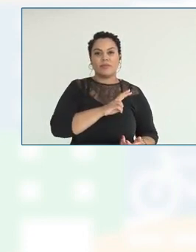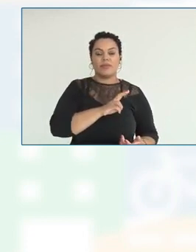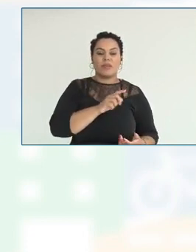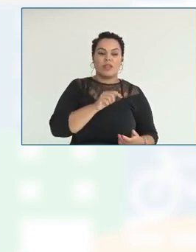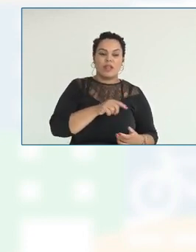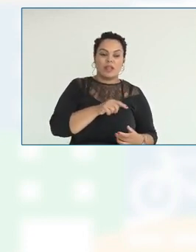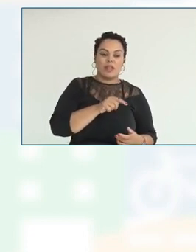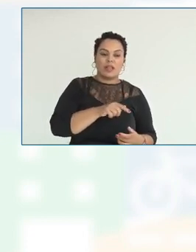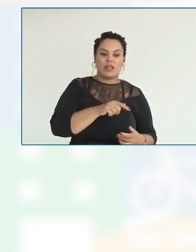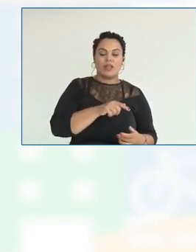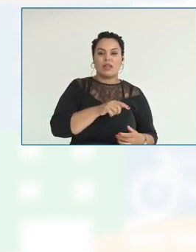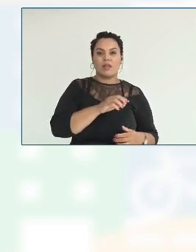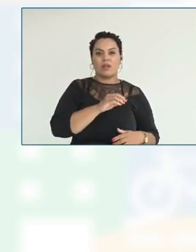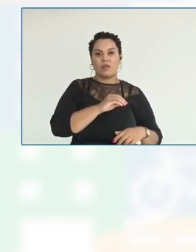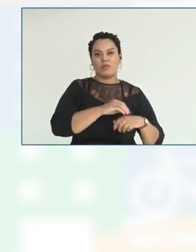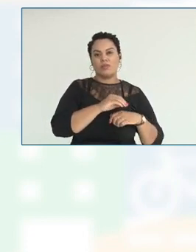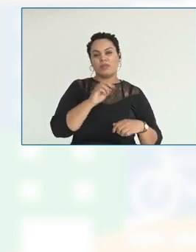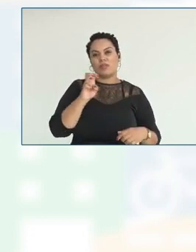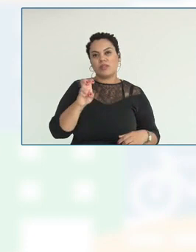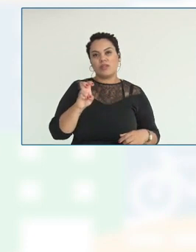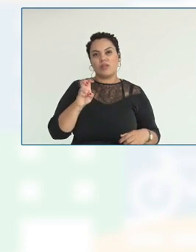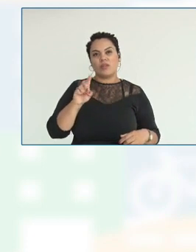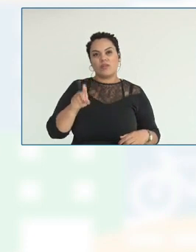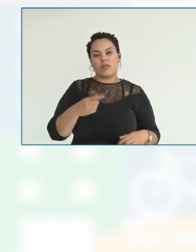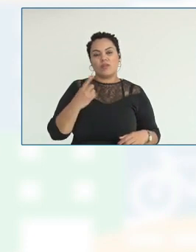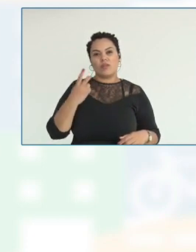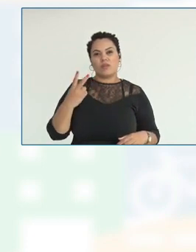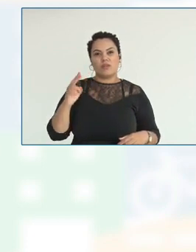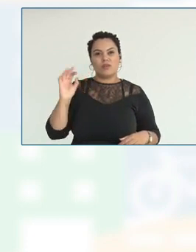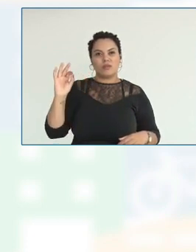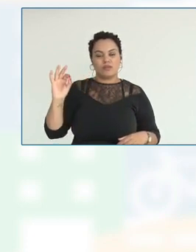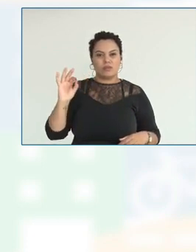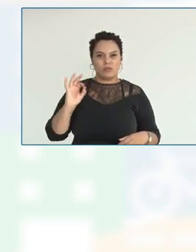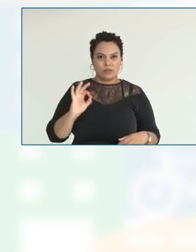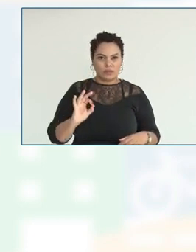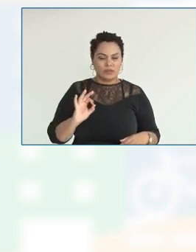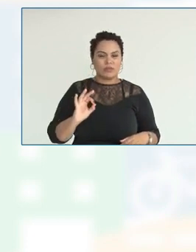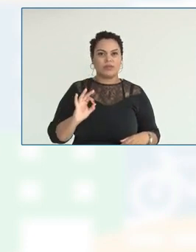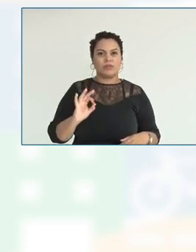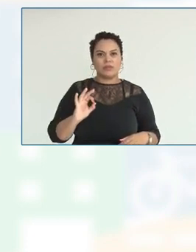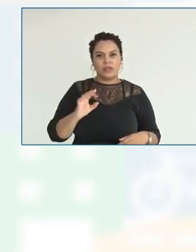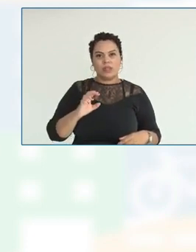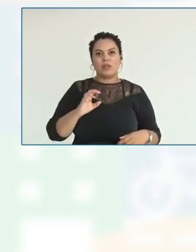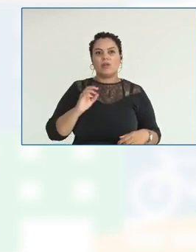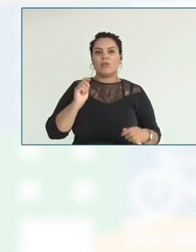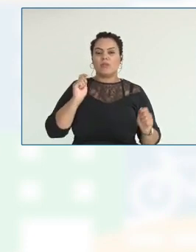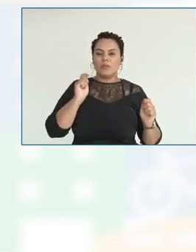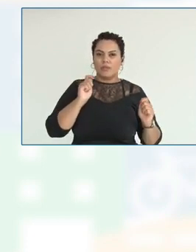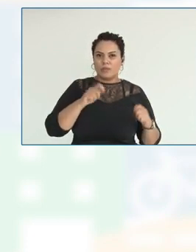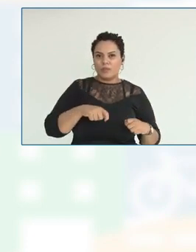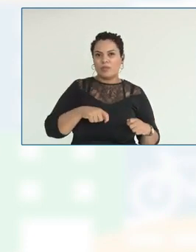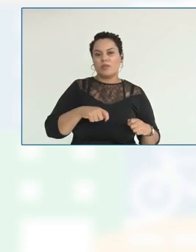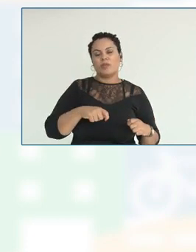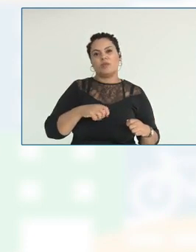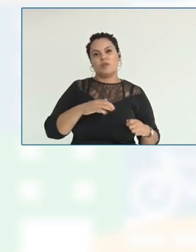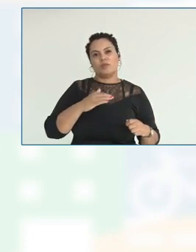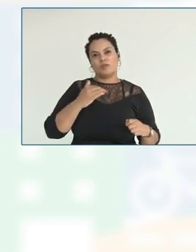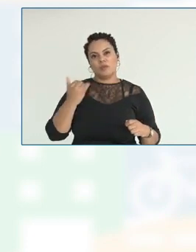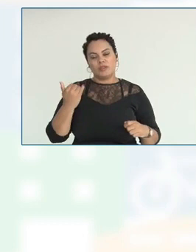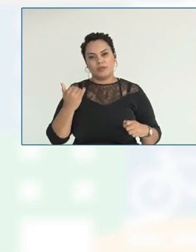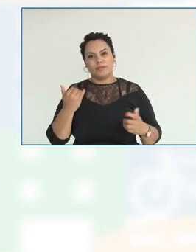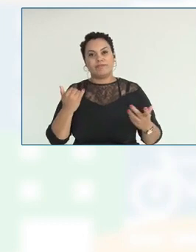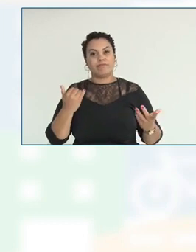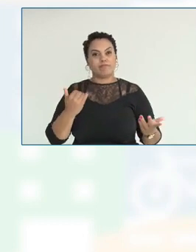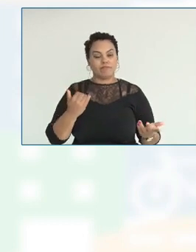5,2, né? É uma letalidade aí bastante expressiva quando nós comparamos a